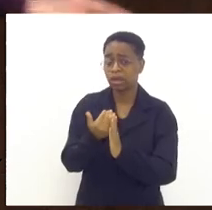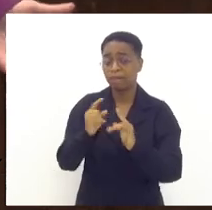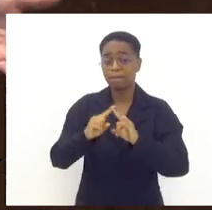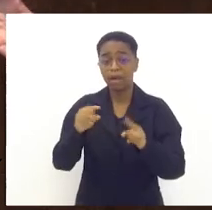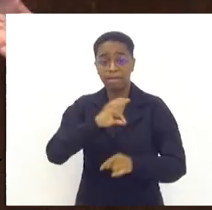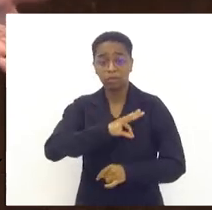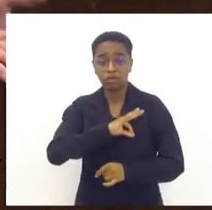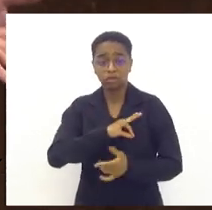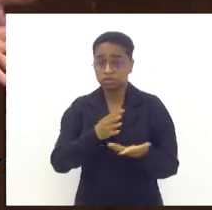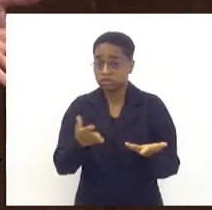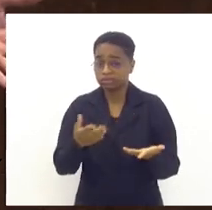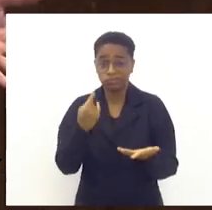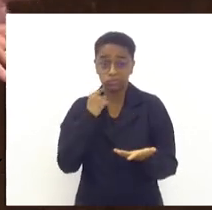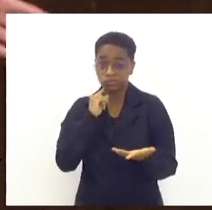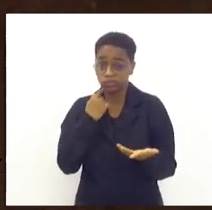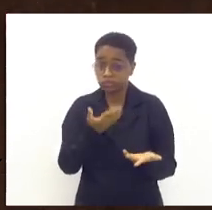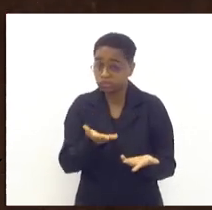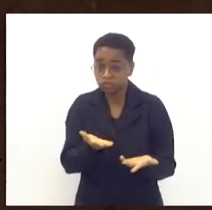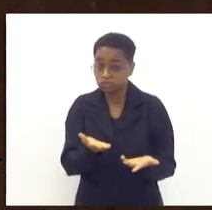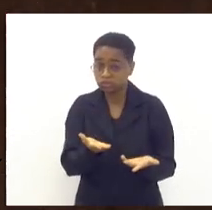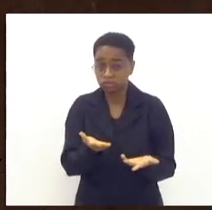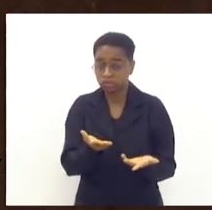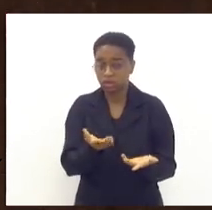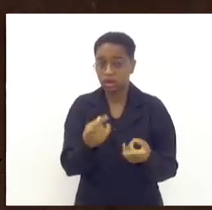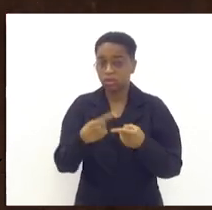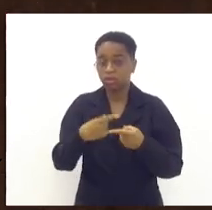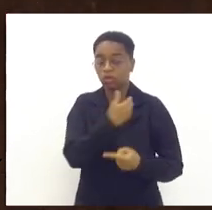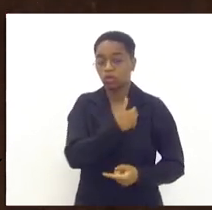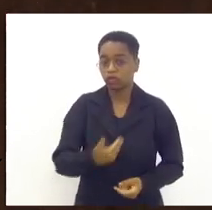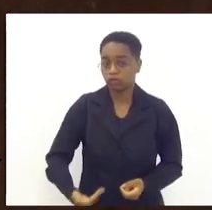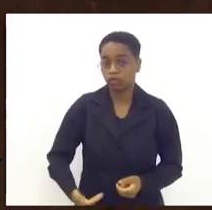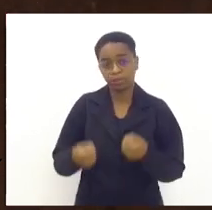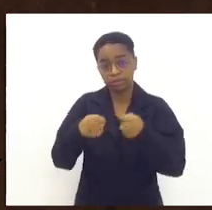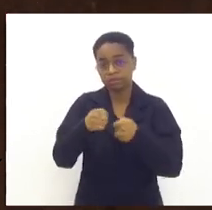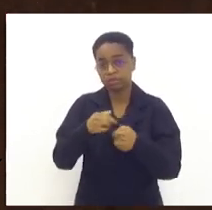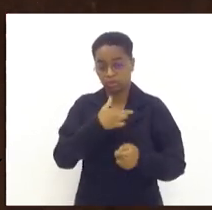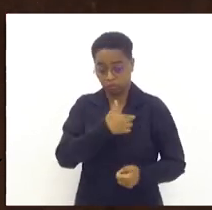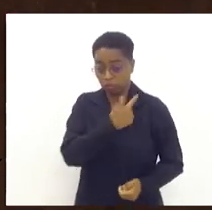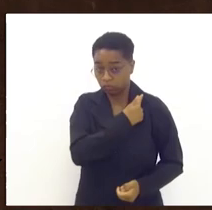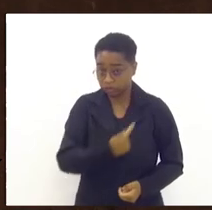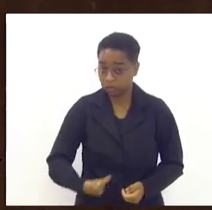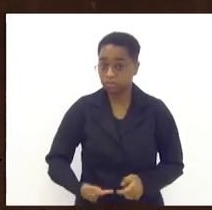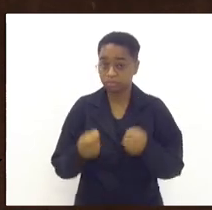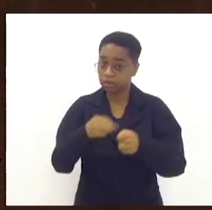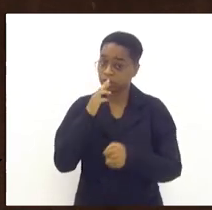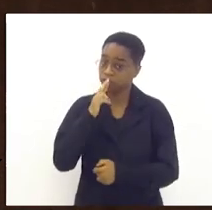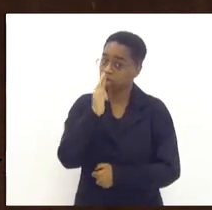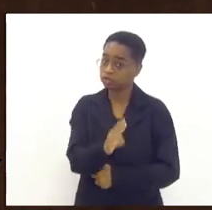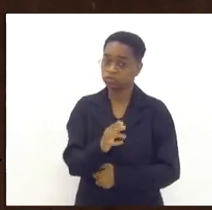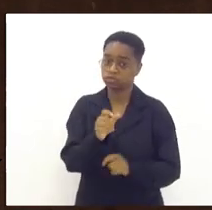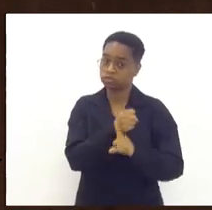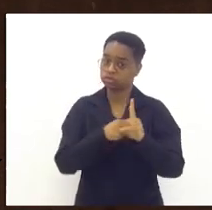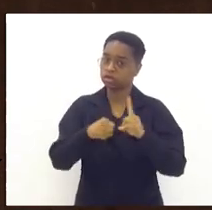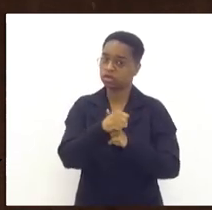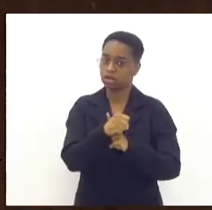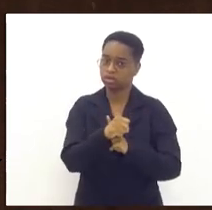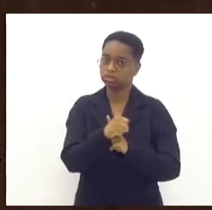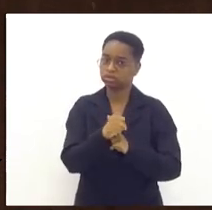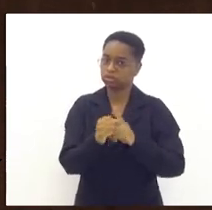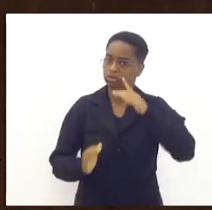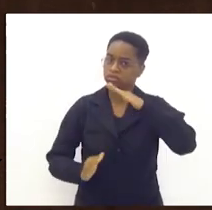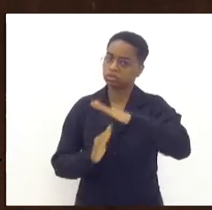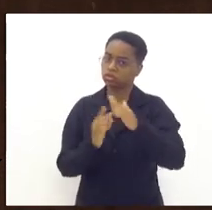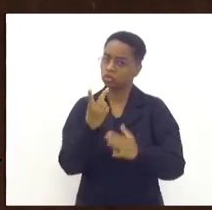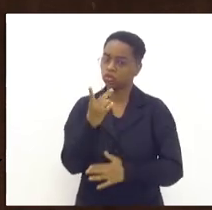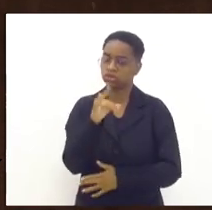fica maculada, deputado Valdeciaza. O governo do Estado, o governador, tem que dar resposta à sociedade em menos de 48 horas, Luiz Paulo, porque